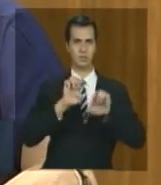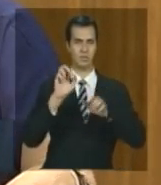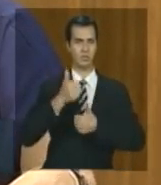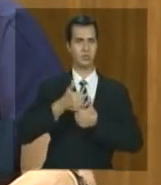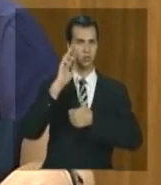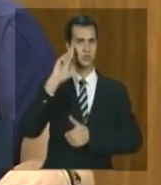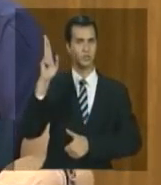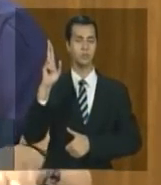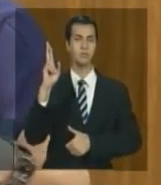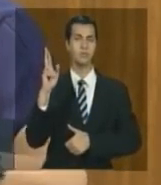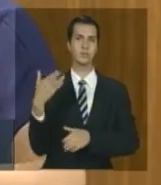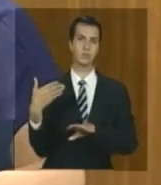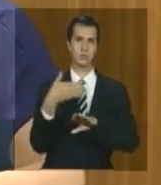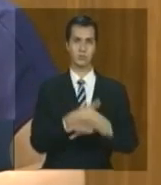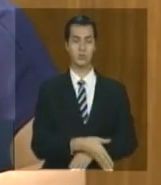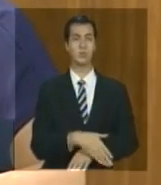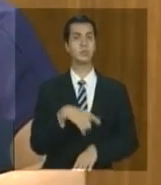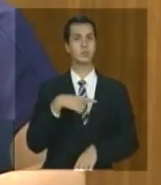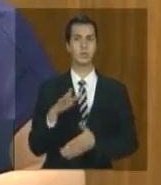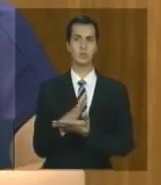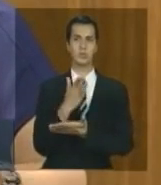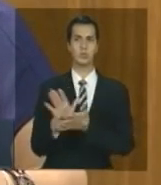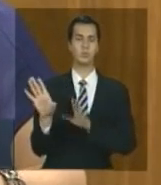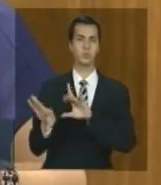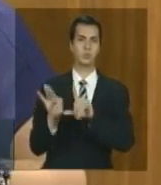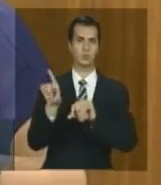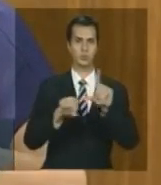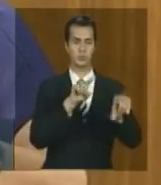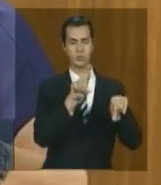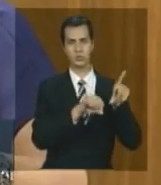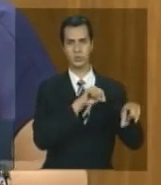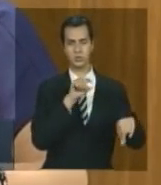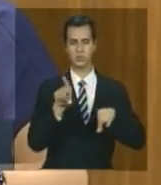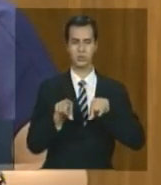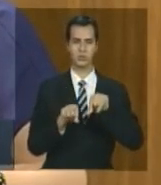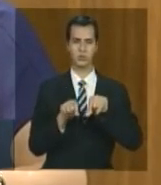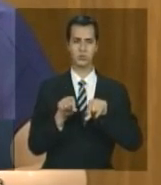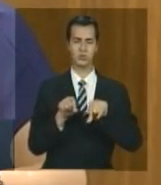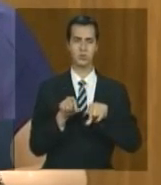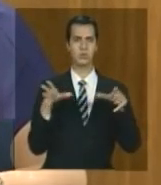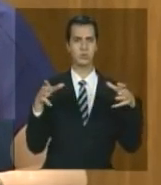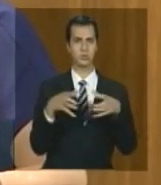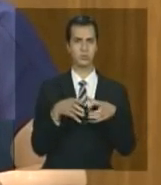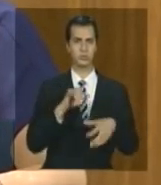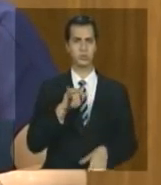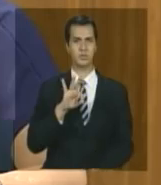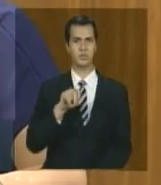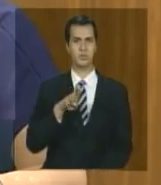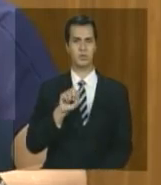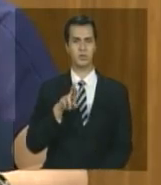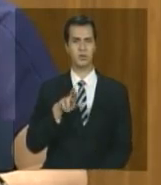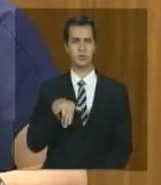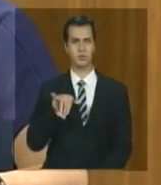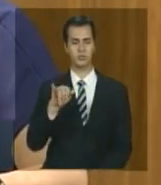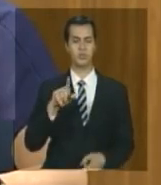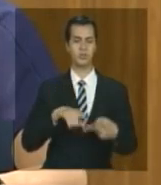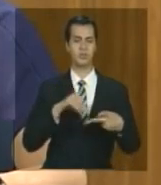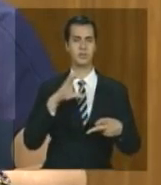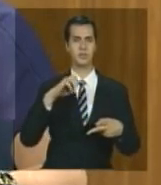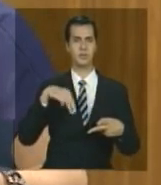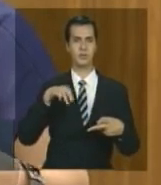foram selecionados em coordenação entre o Itamaraty, a CNI e